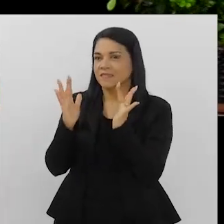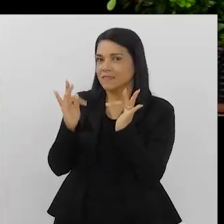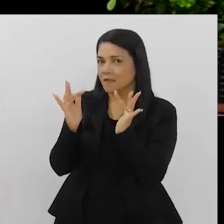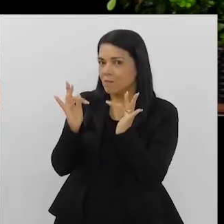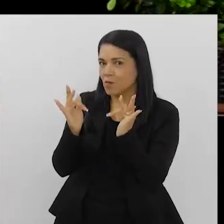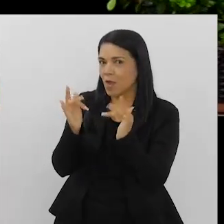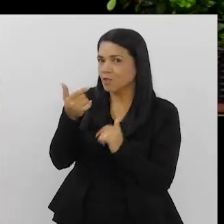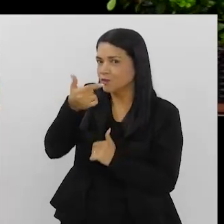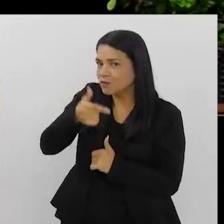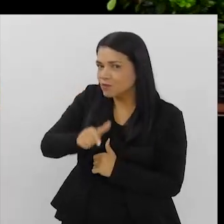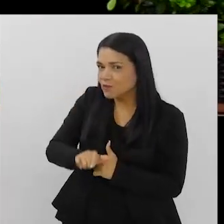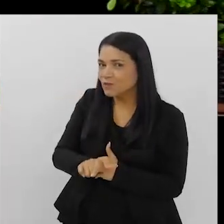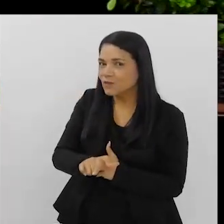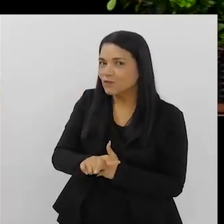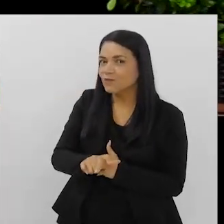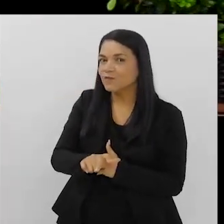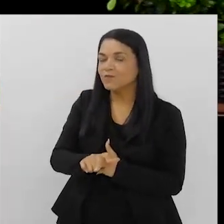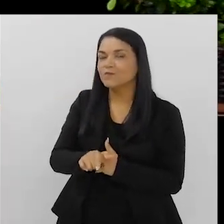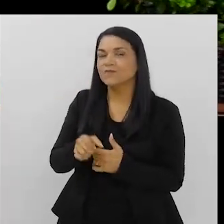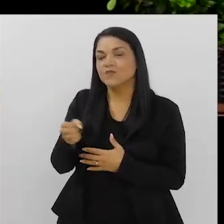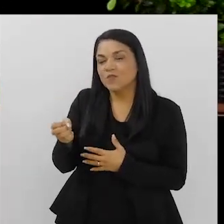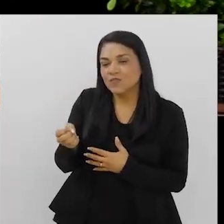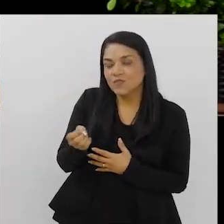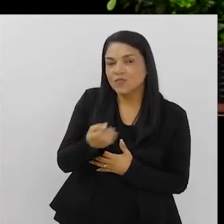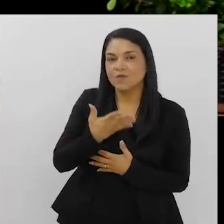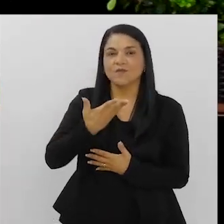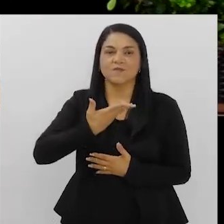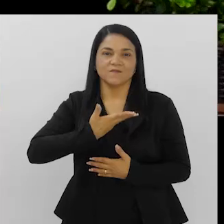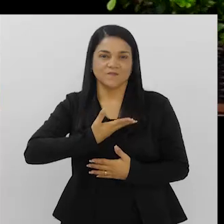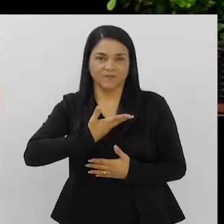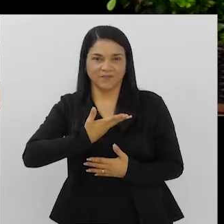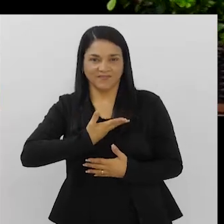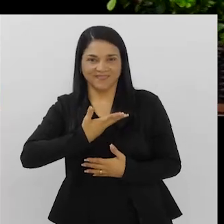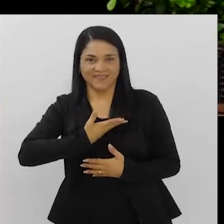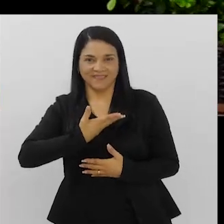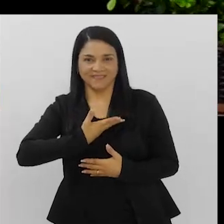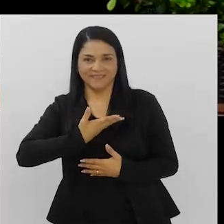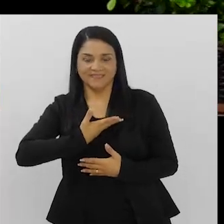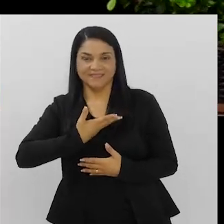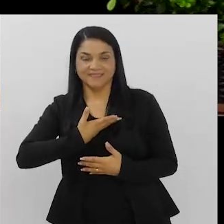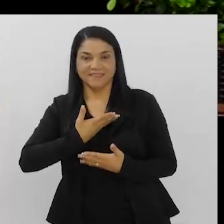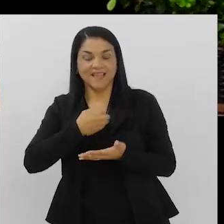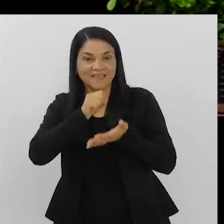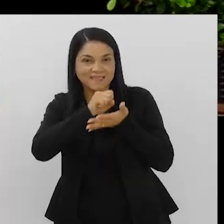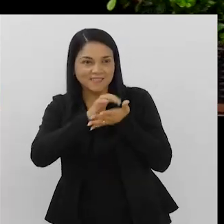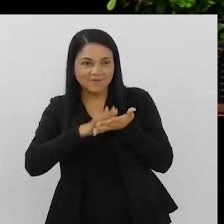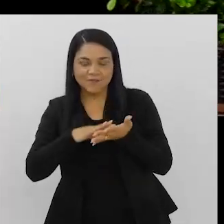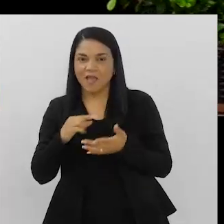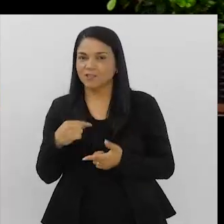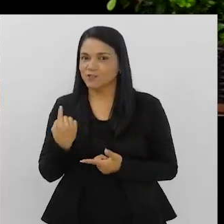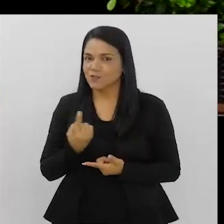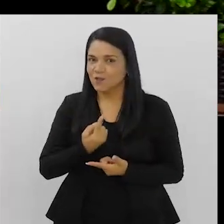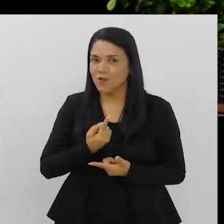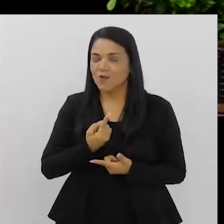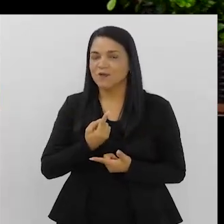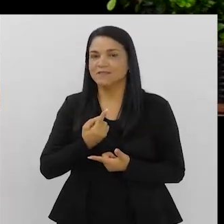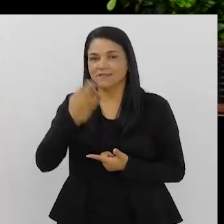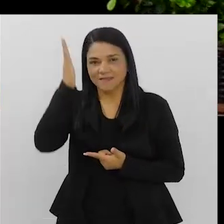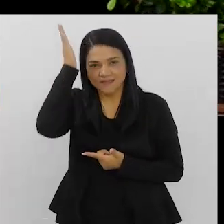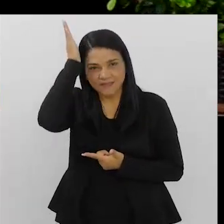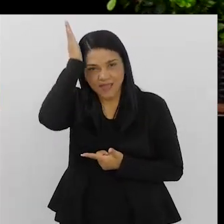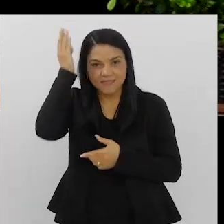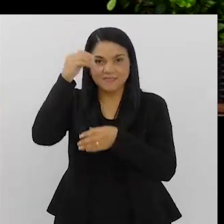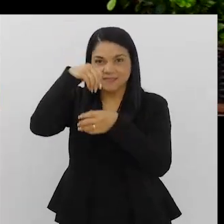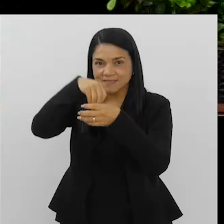namorar novamente, né, fazer novas amizades. Então, as nossas atividades, a nossa